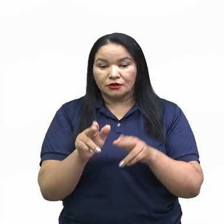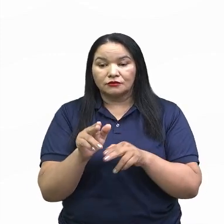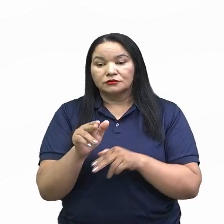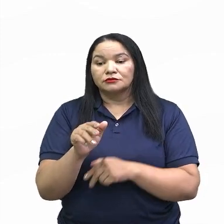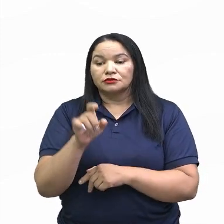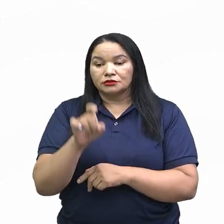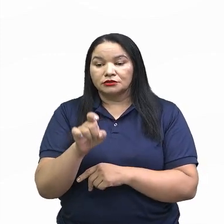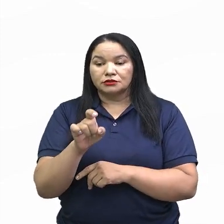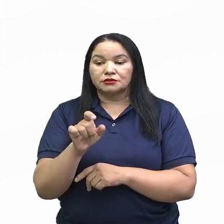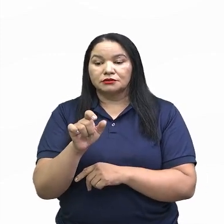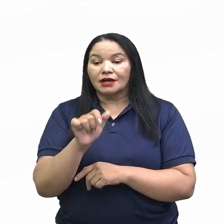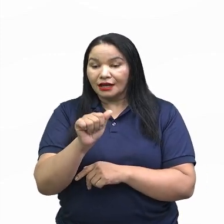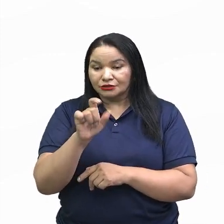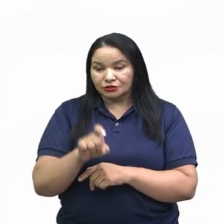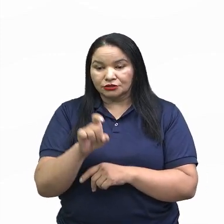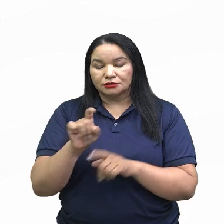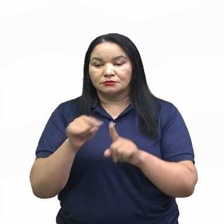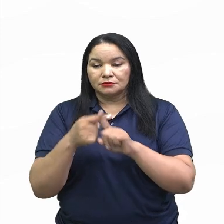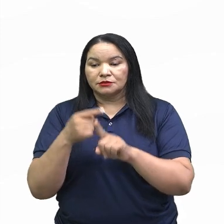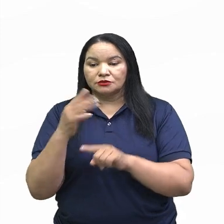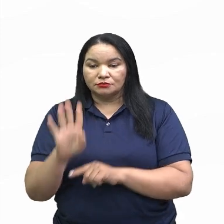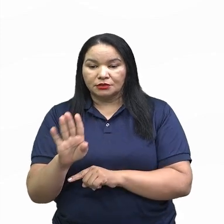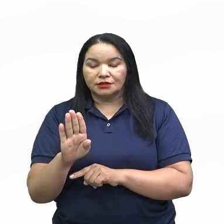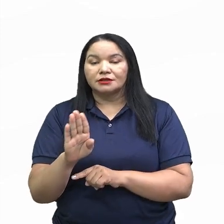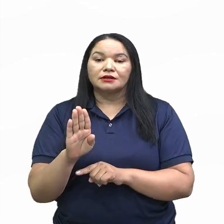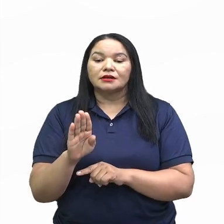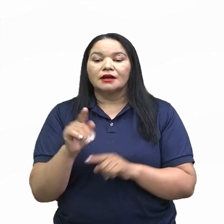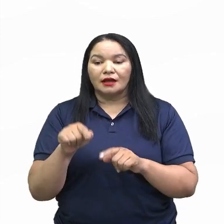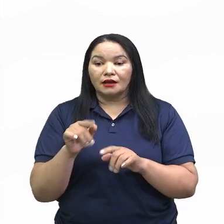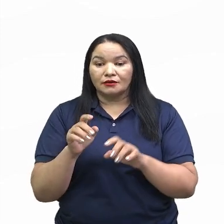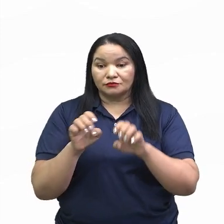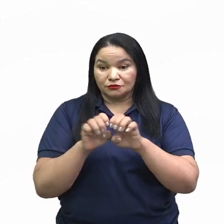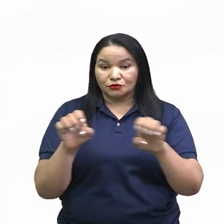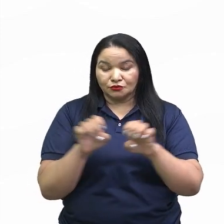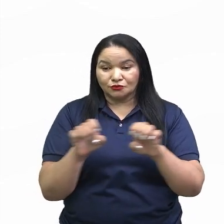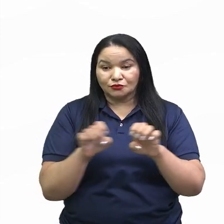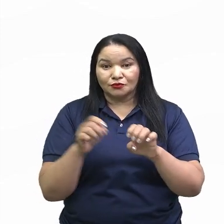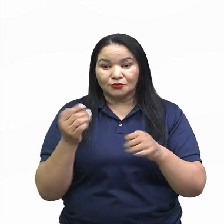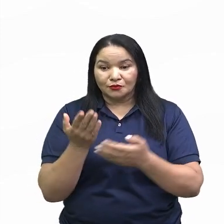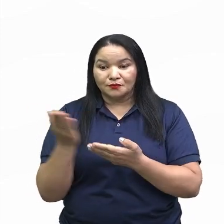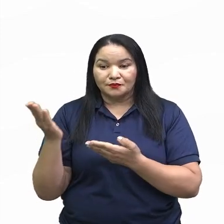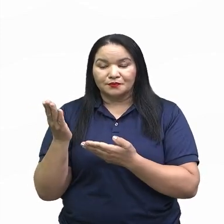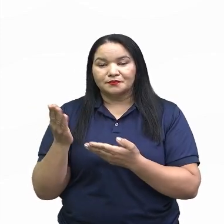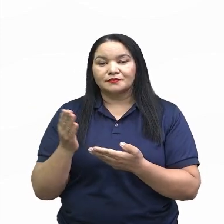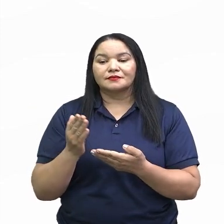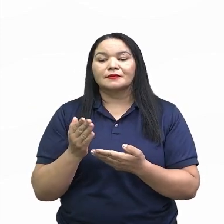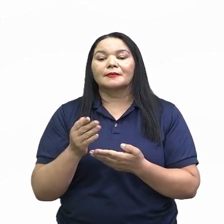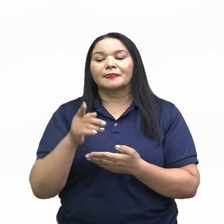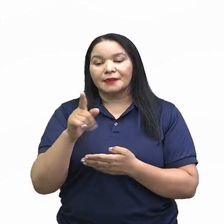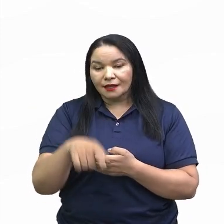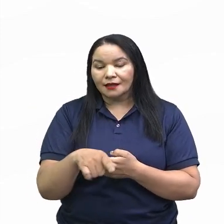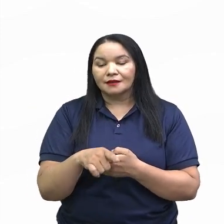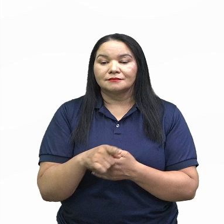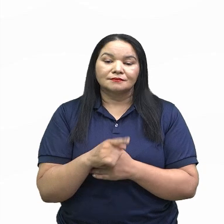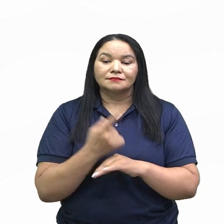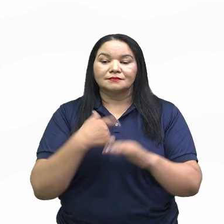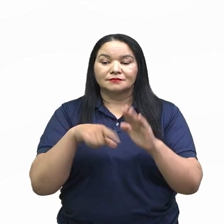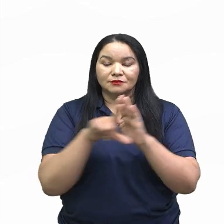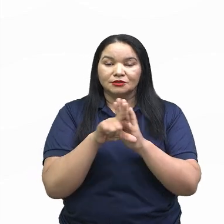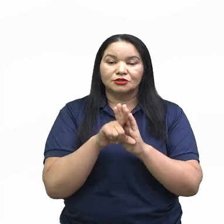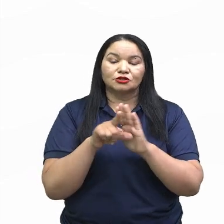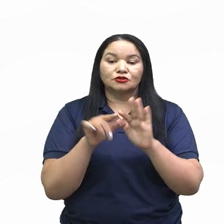mais b? Pois é, esta lei, esta continha, ou essa conta, como alguns alunos chamam, é a lei